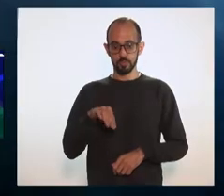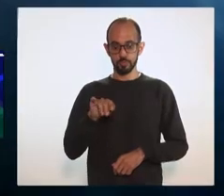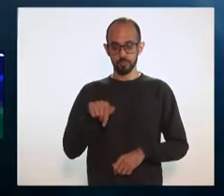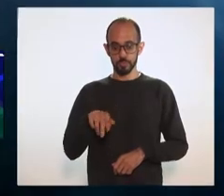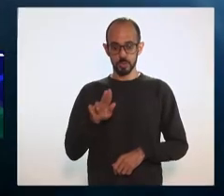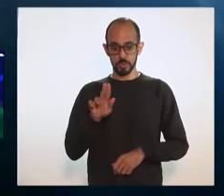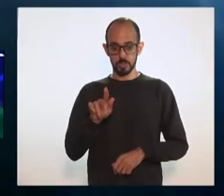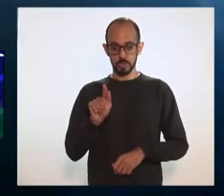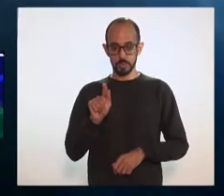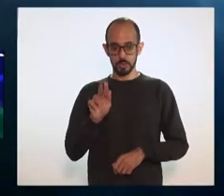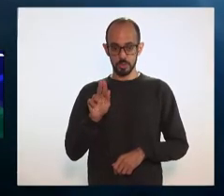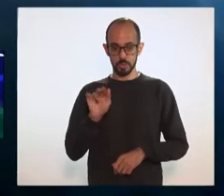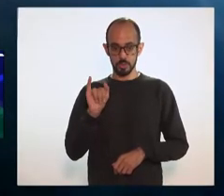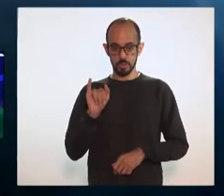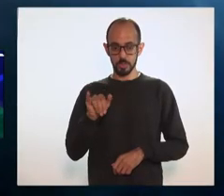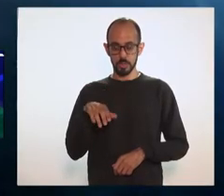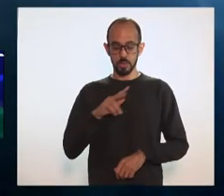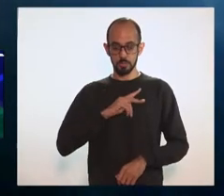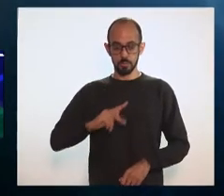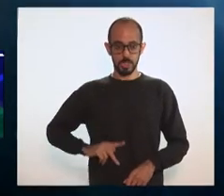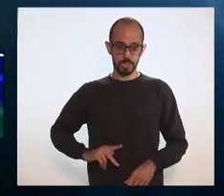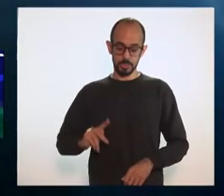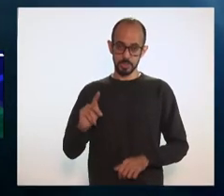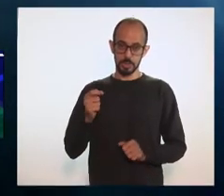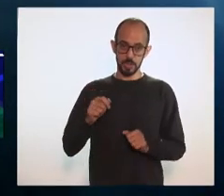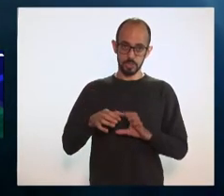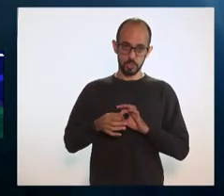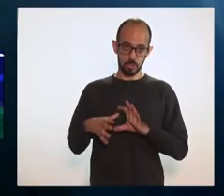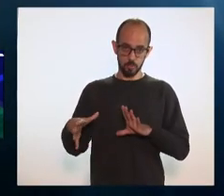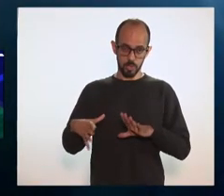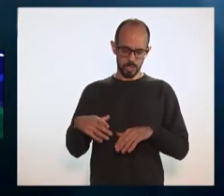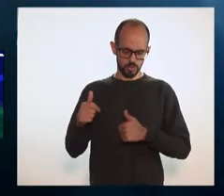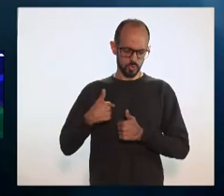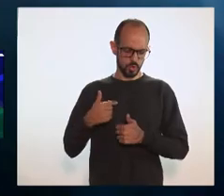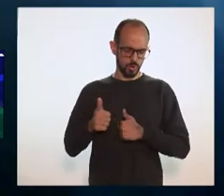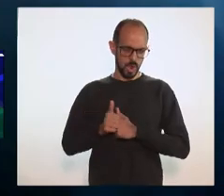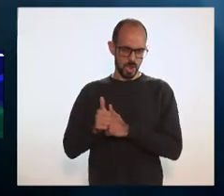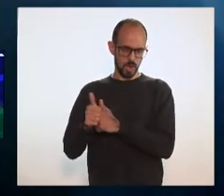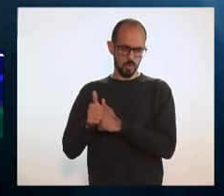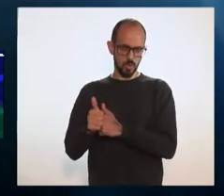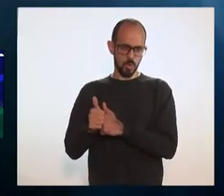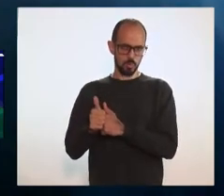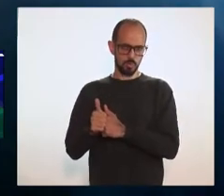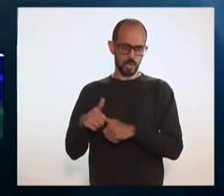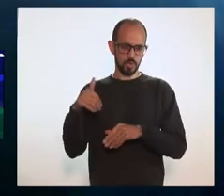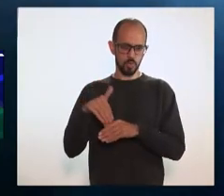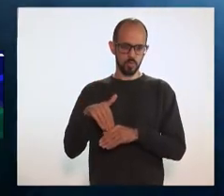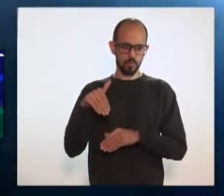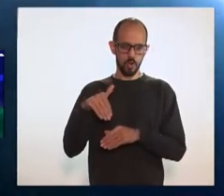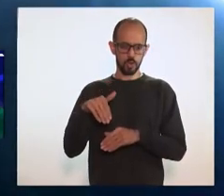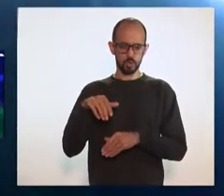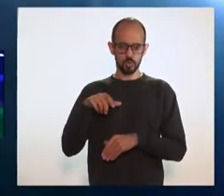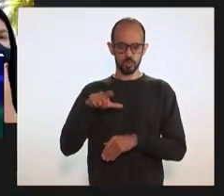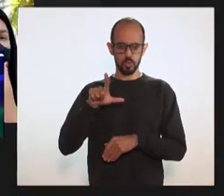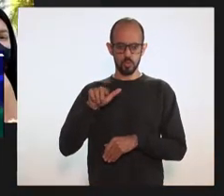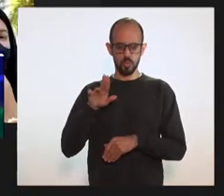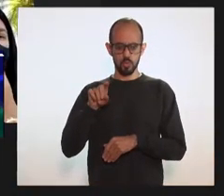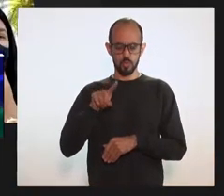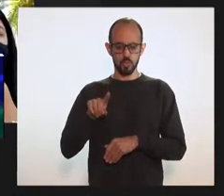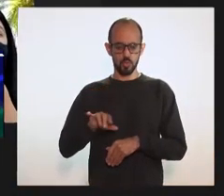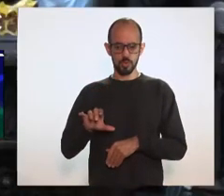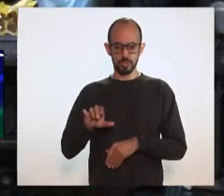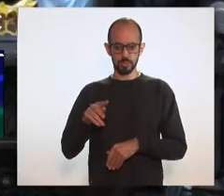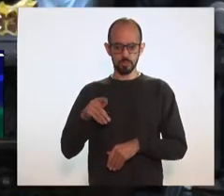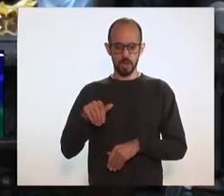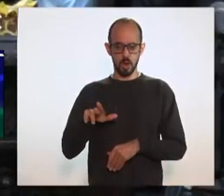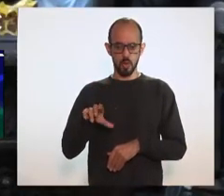Presidente democrático rubro-negro, André Siciliano, acompanho o voto divergente do deputado Luiz Paulo.